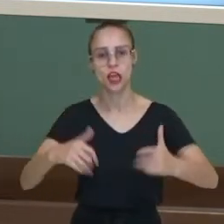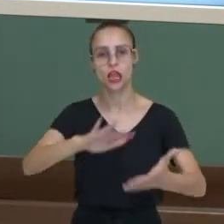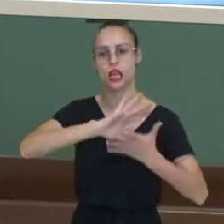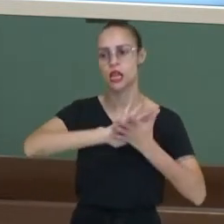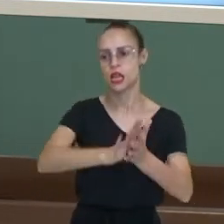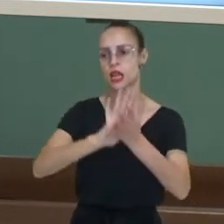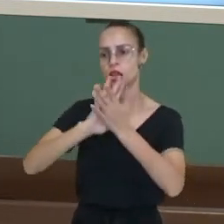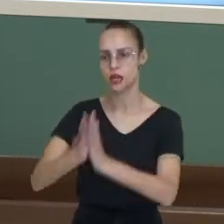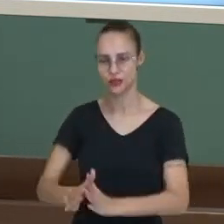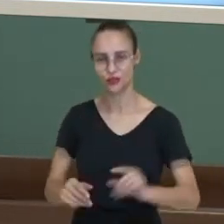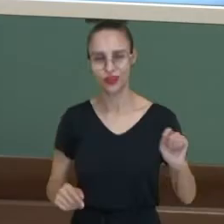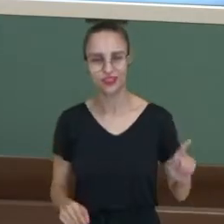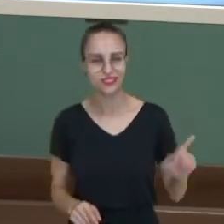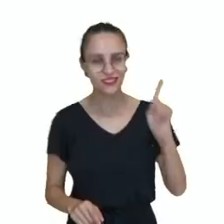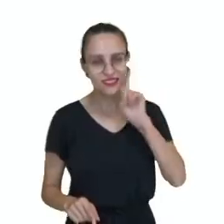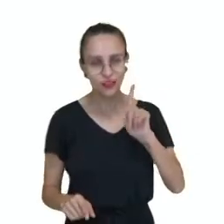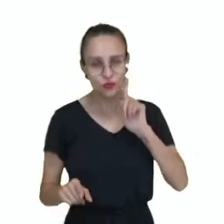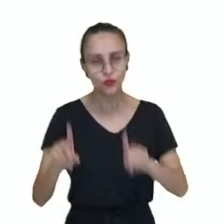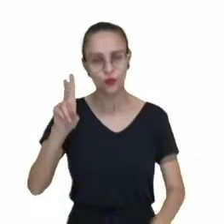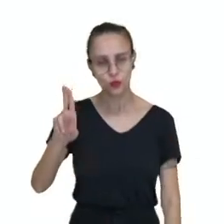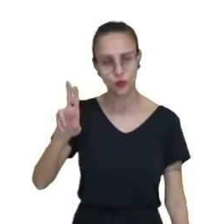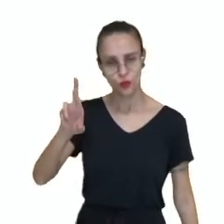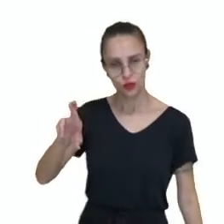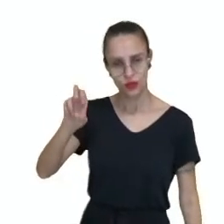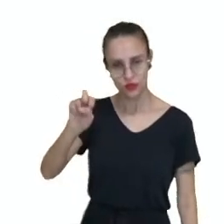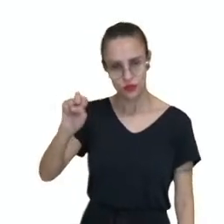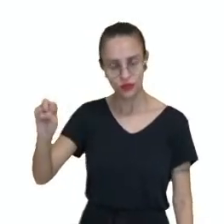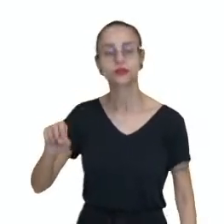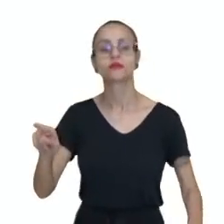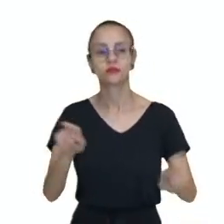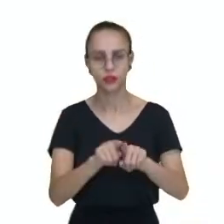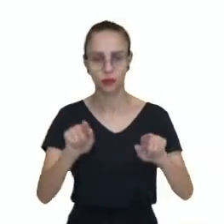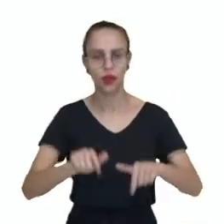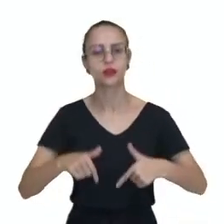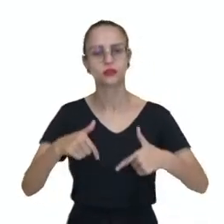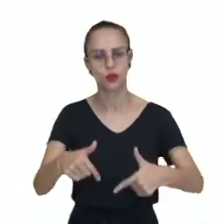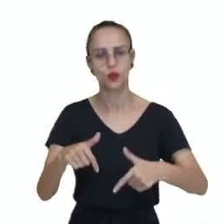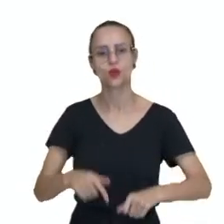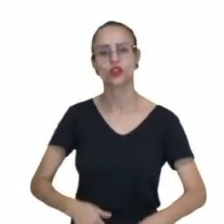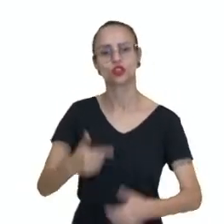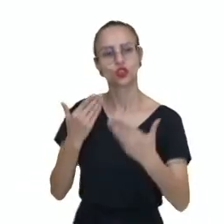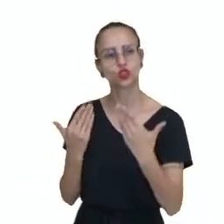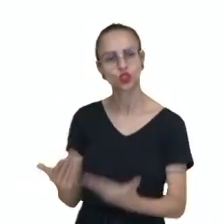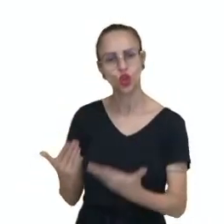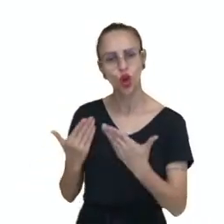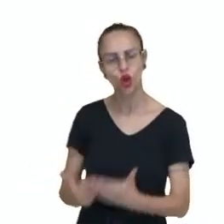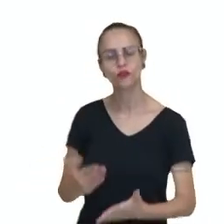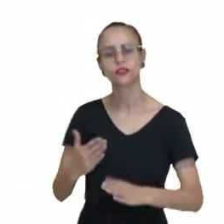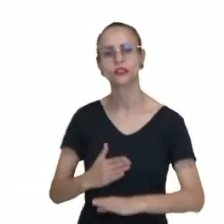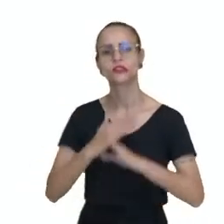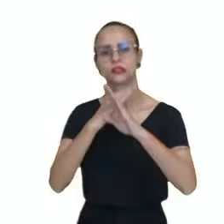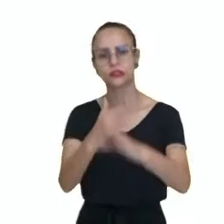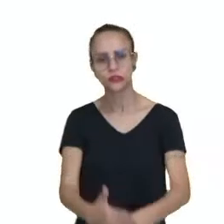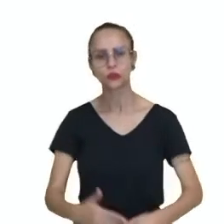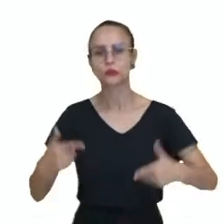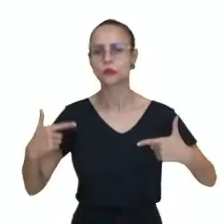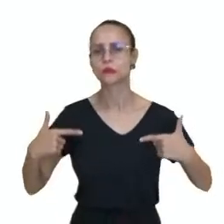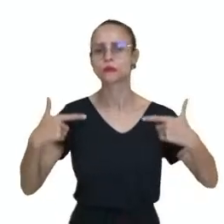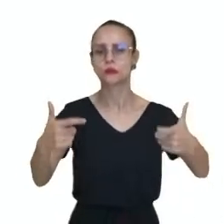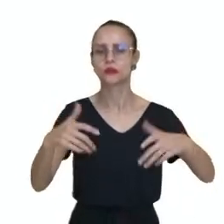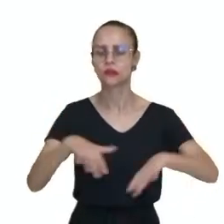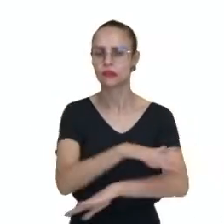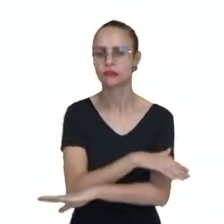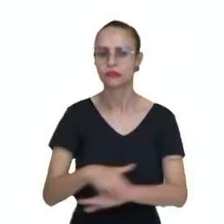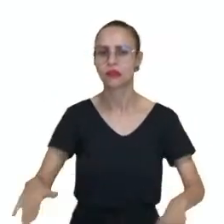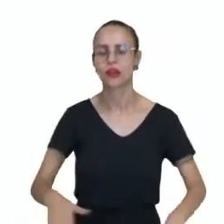entre Estados Unidos e União Soviética, nós temos também a ação de jovens contestando essas guerras, esses confrontos,